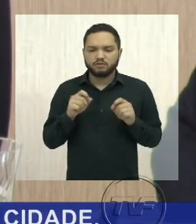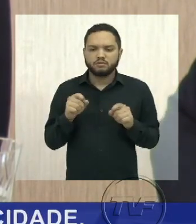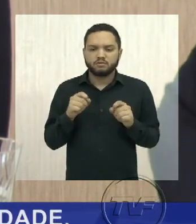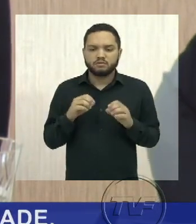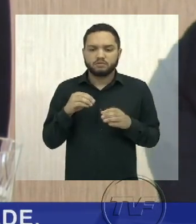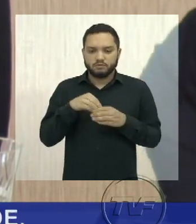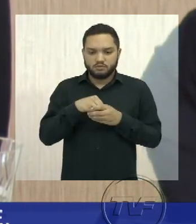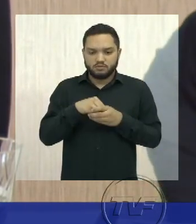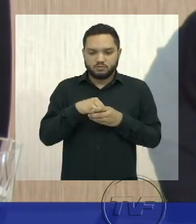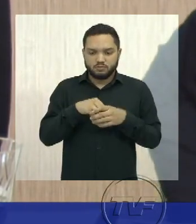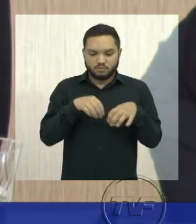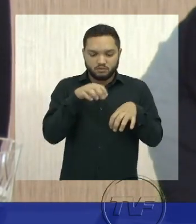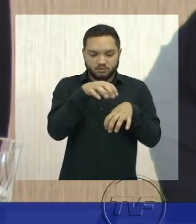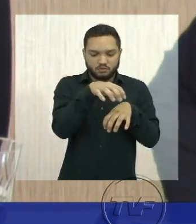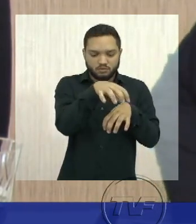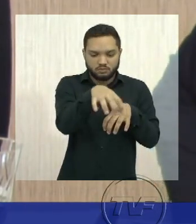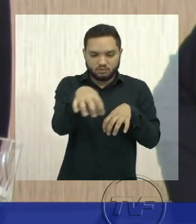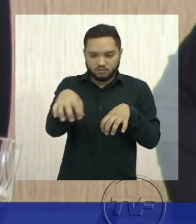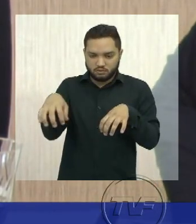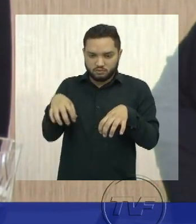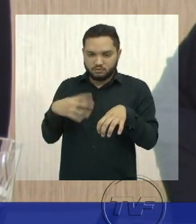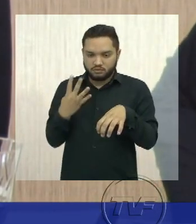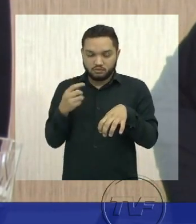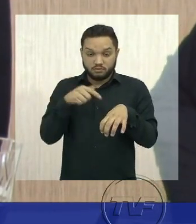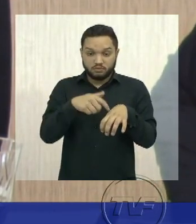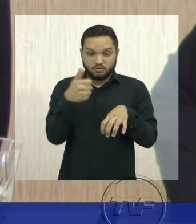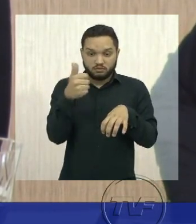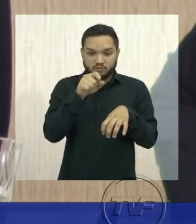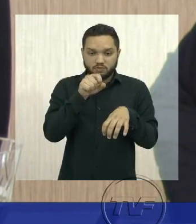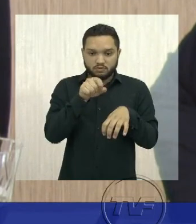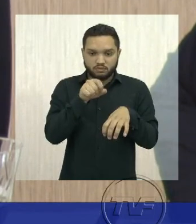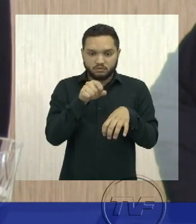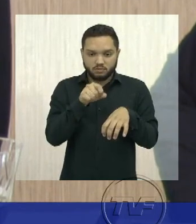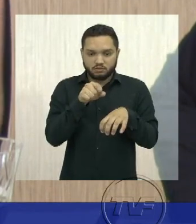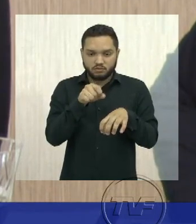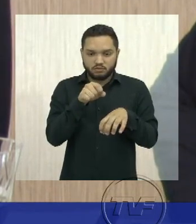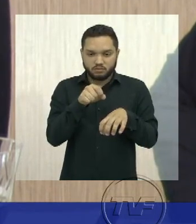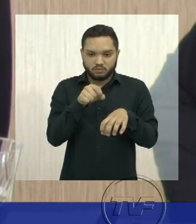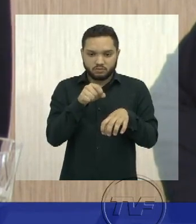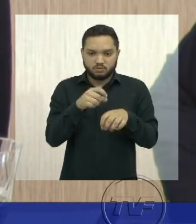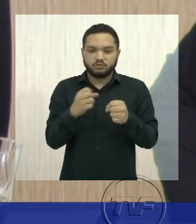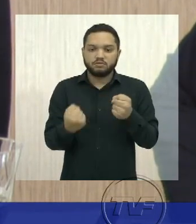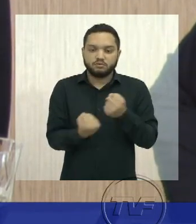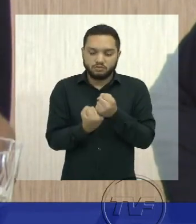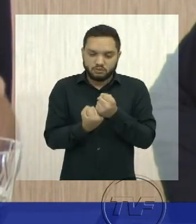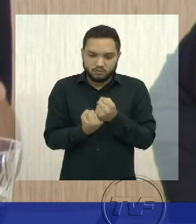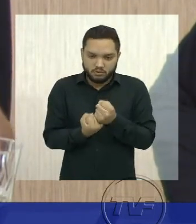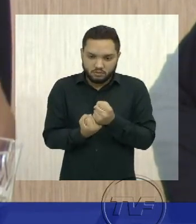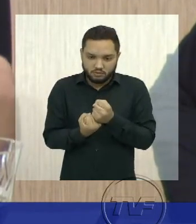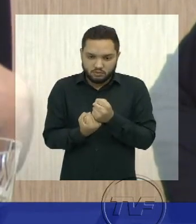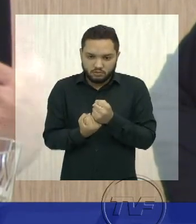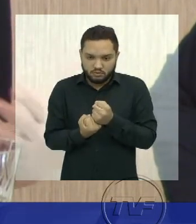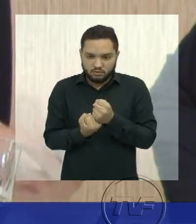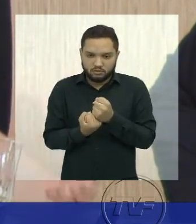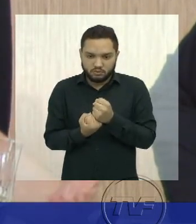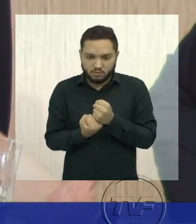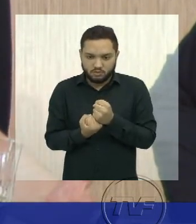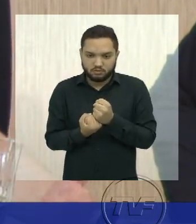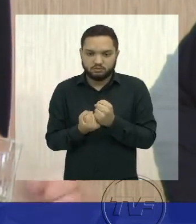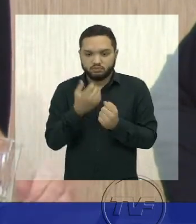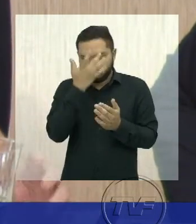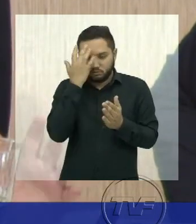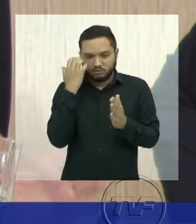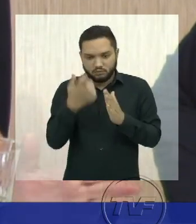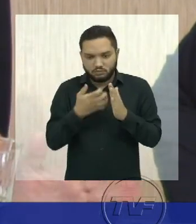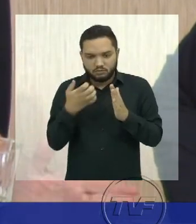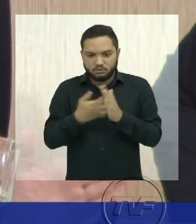dividida em 4 células. A primeira célula é de suporte, basicamente ao empreendedor,